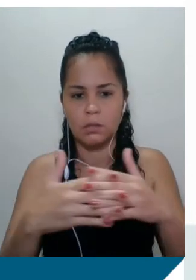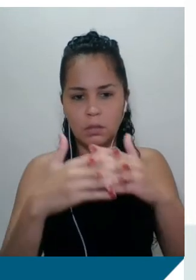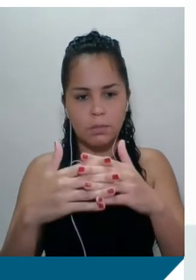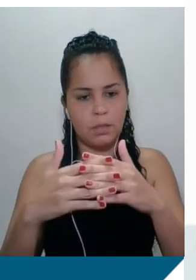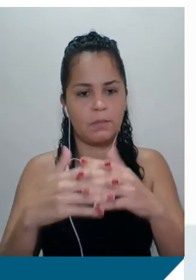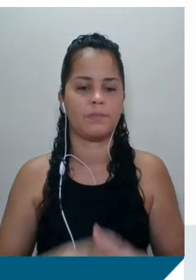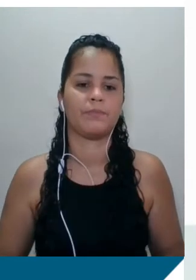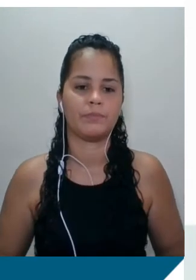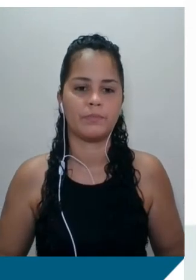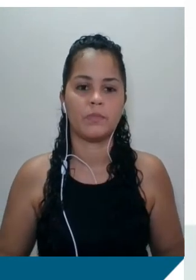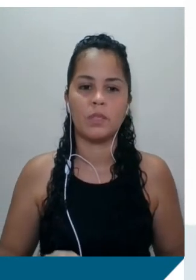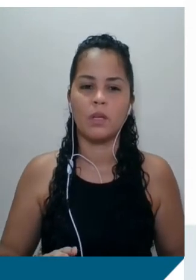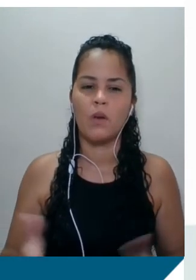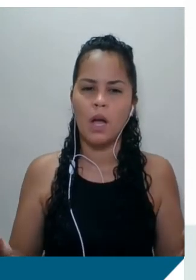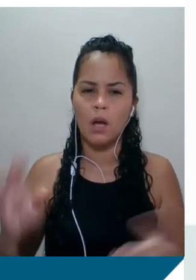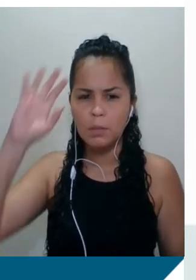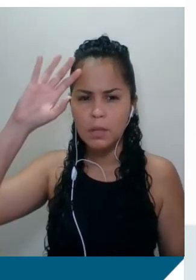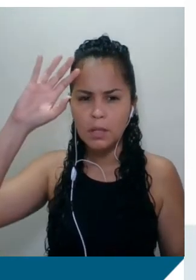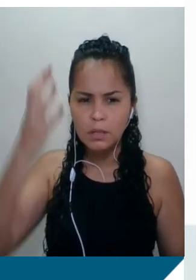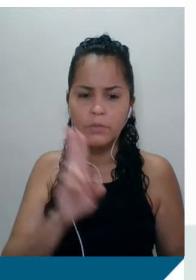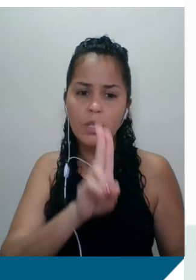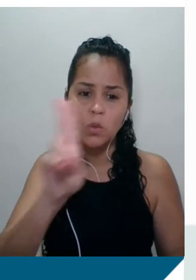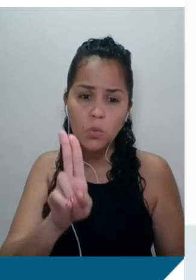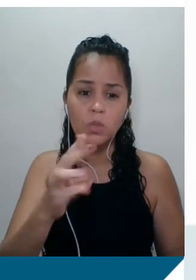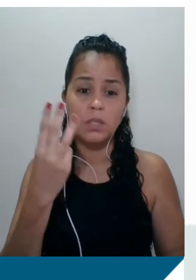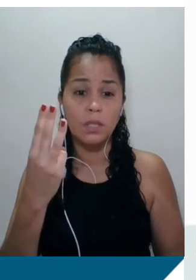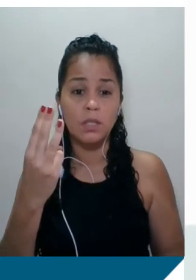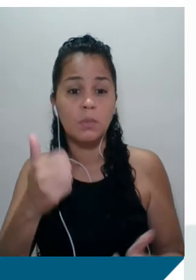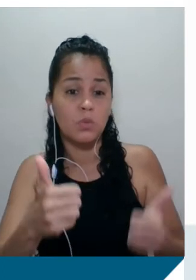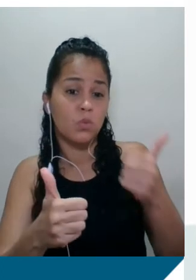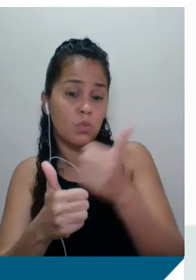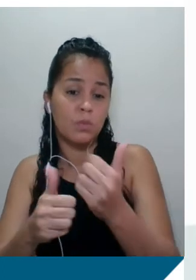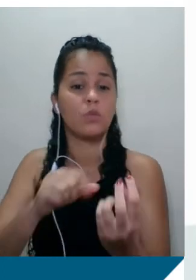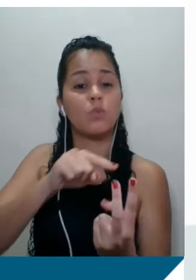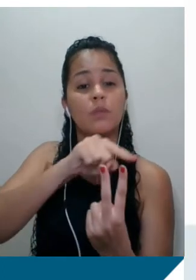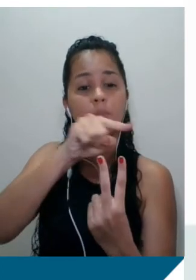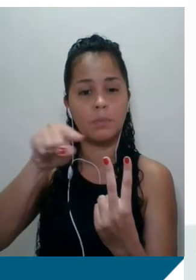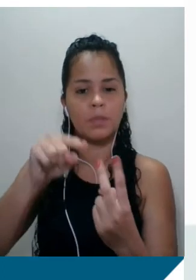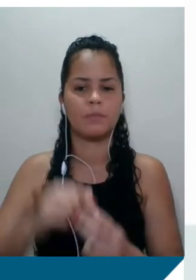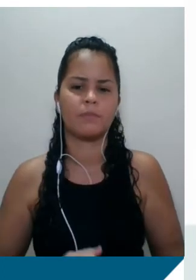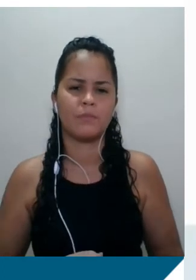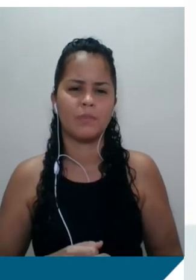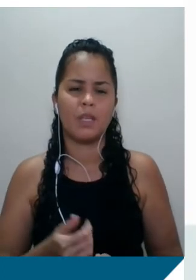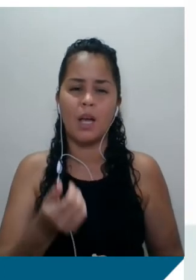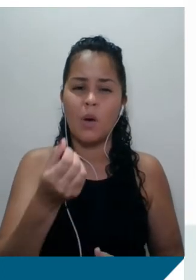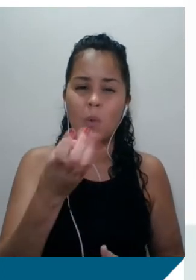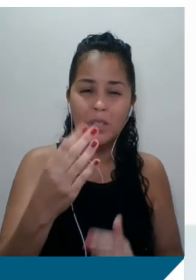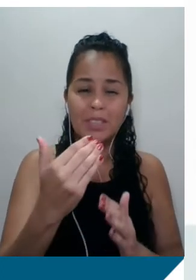para transportar os grãos para a usina de beneficiamento. Utilize 3 como aproximação para